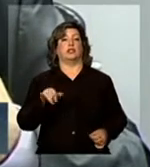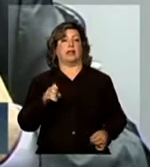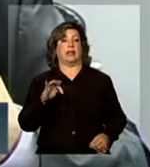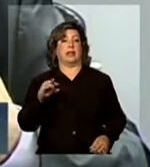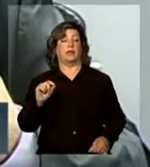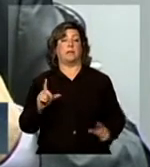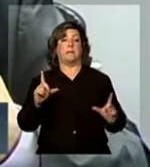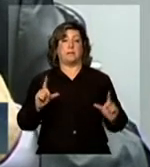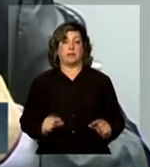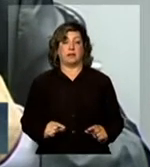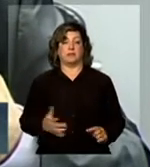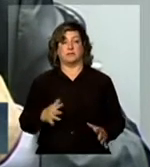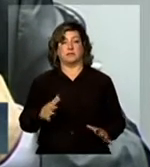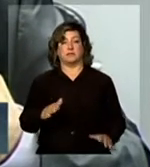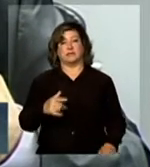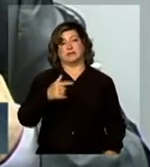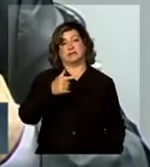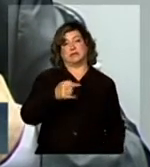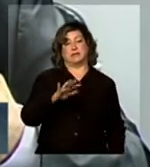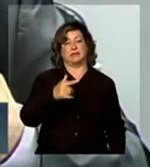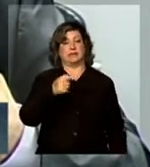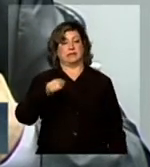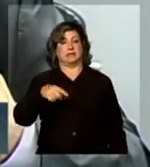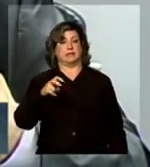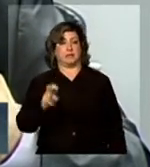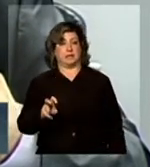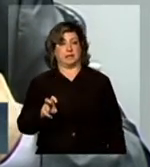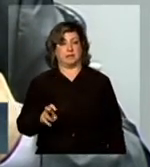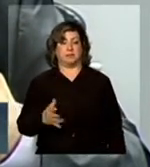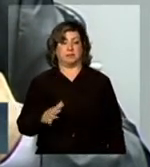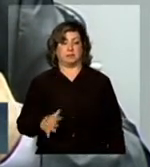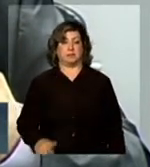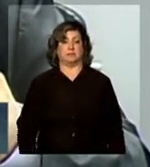Nós estamos projetando 7,5, se não me engano. 7,5.